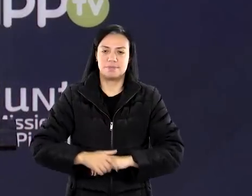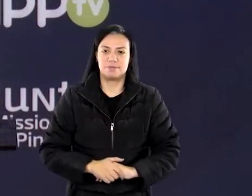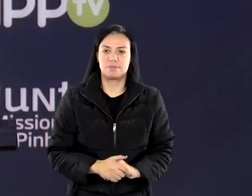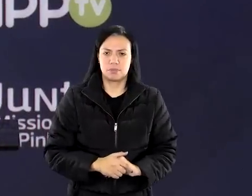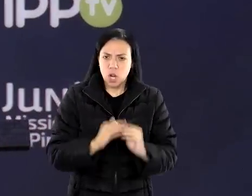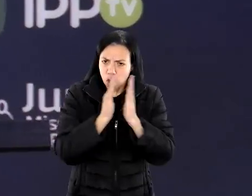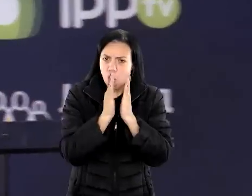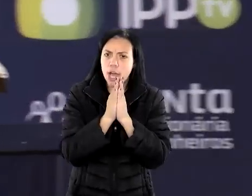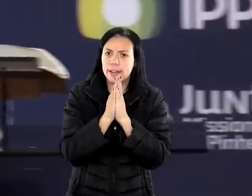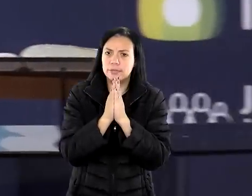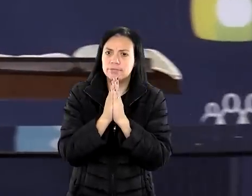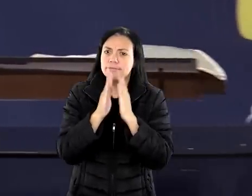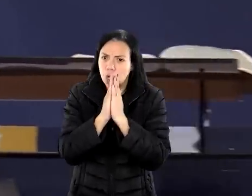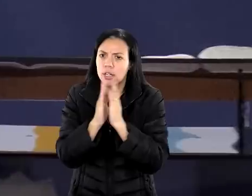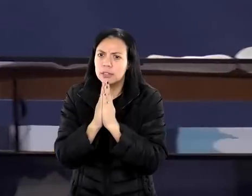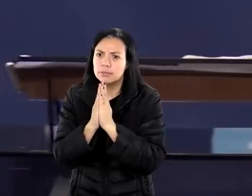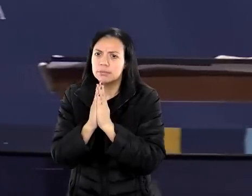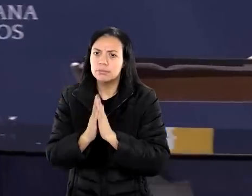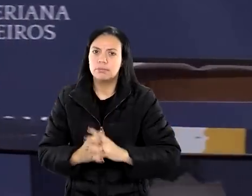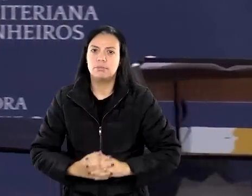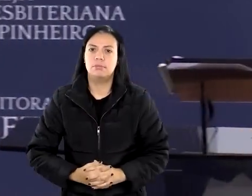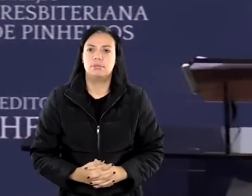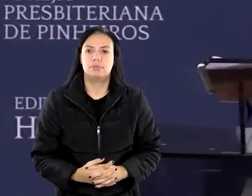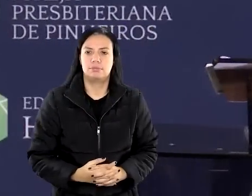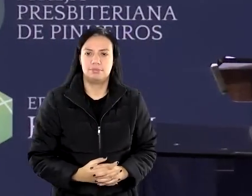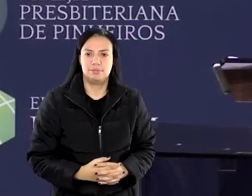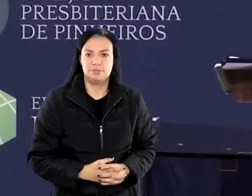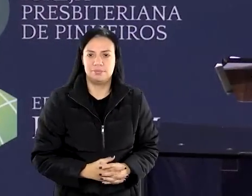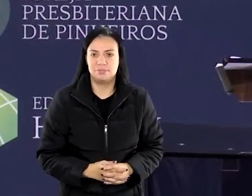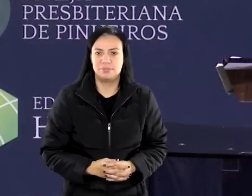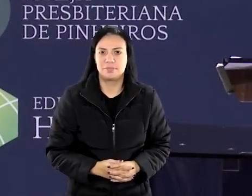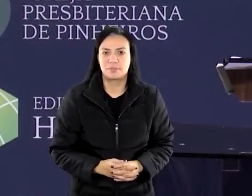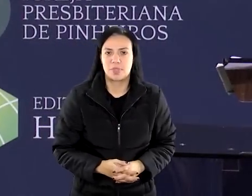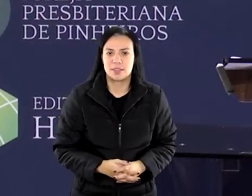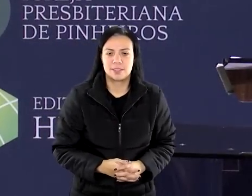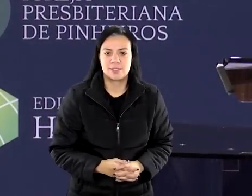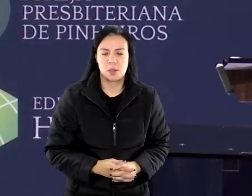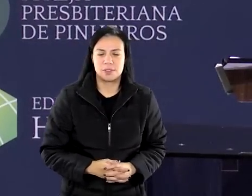igual fome. Está sem fome? Toma um remédio de verme. É lombriga.